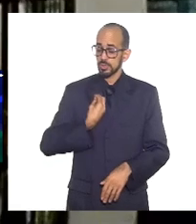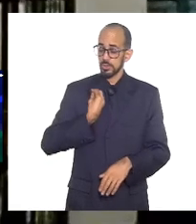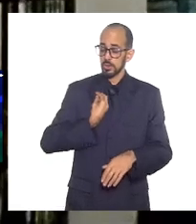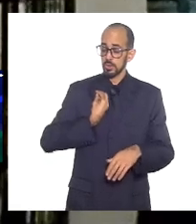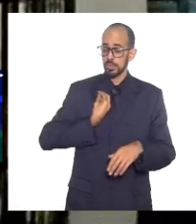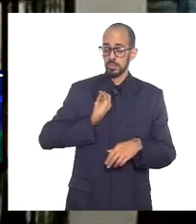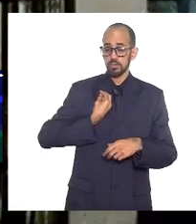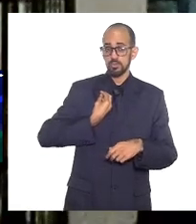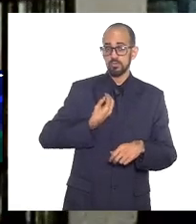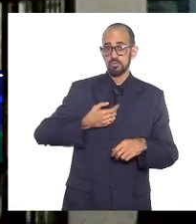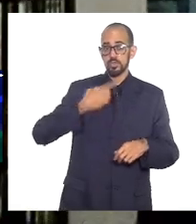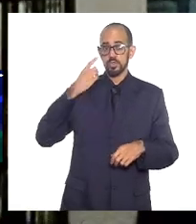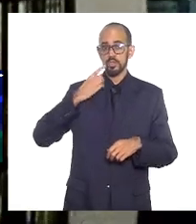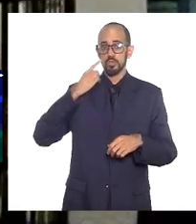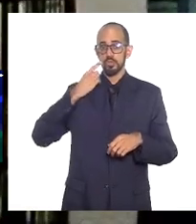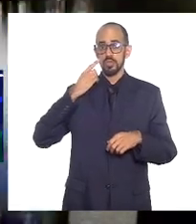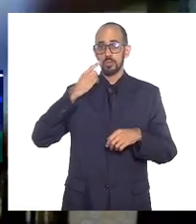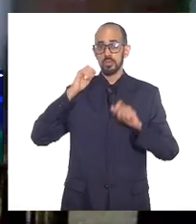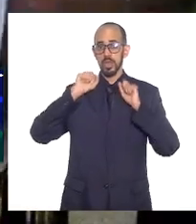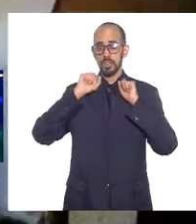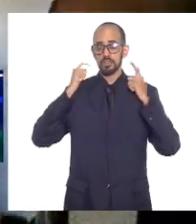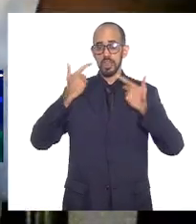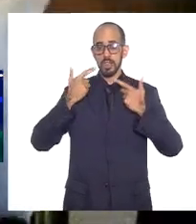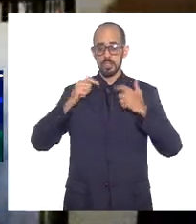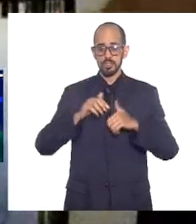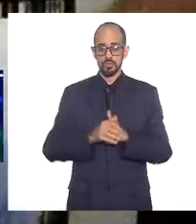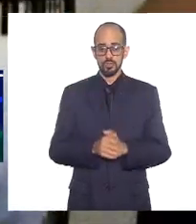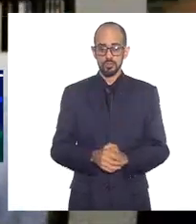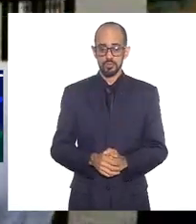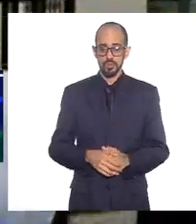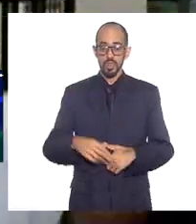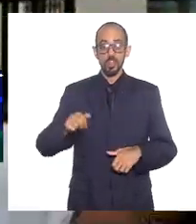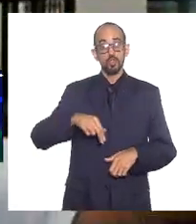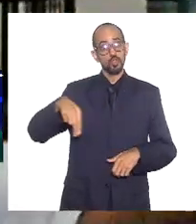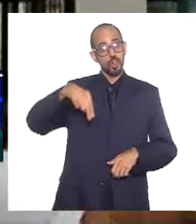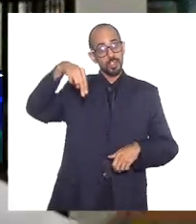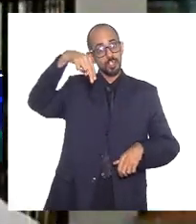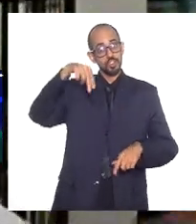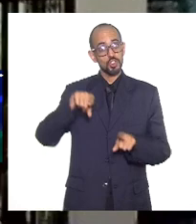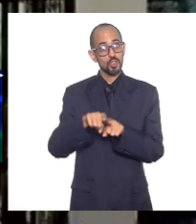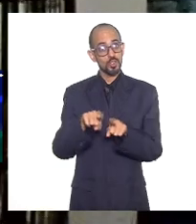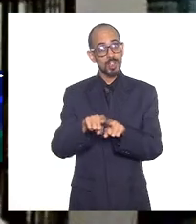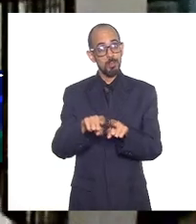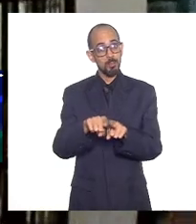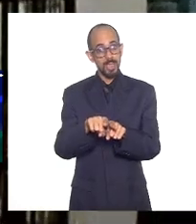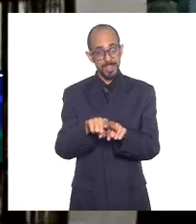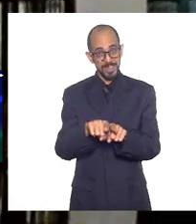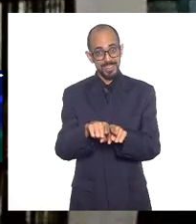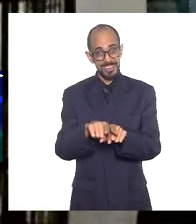Assembleia Legislativa do Estado do Rio de Janeiro. E os nordestinos também. Não posso deixar nada.